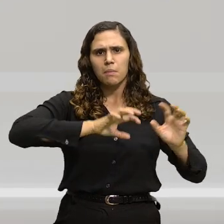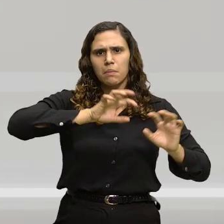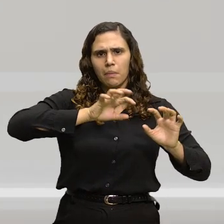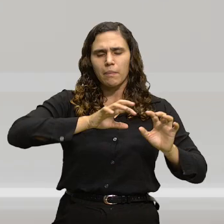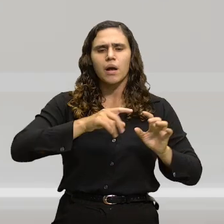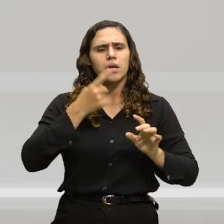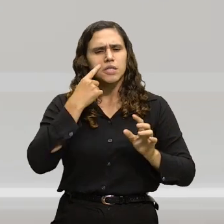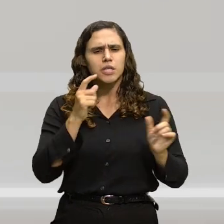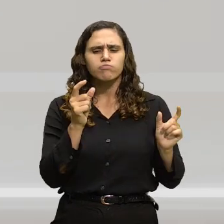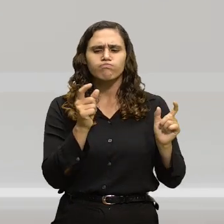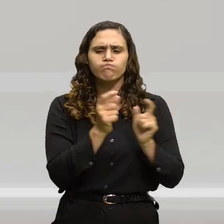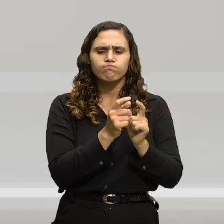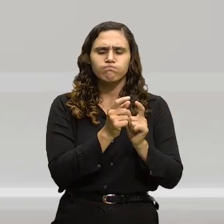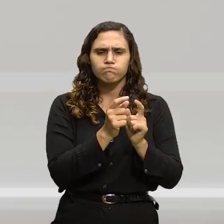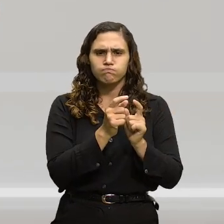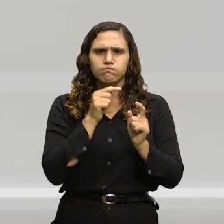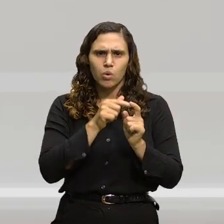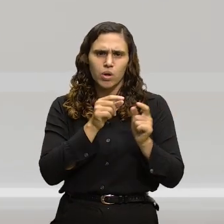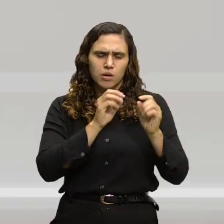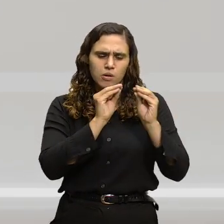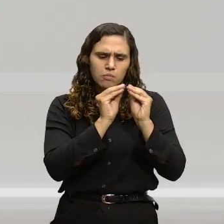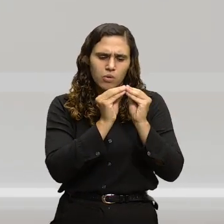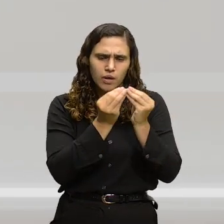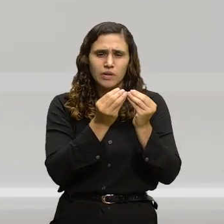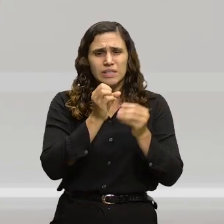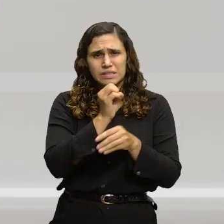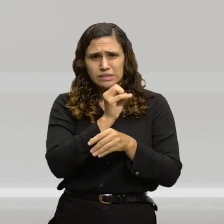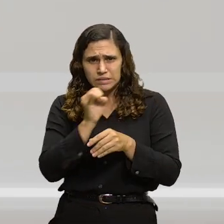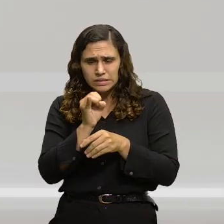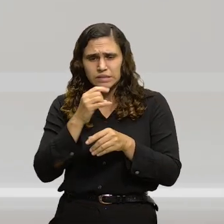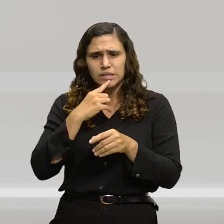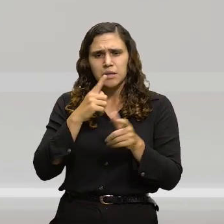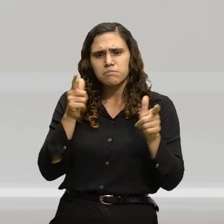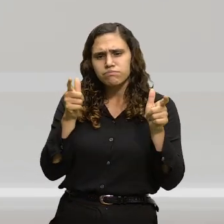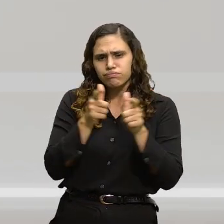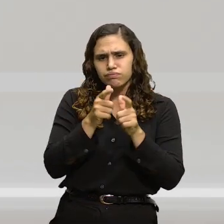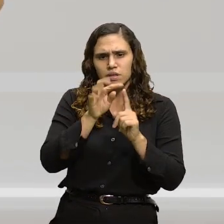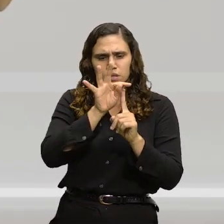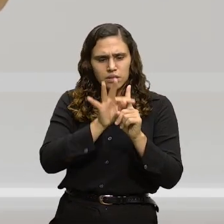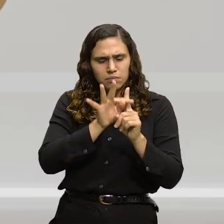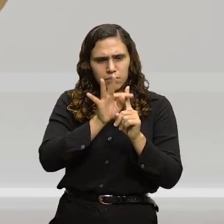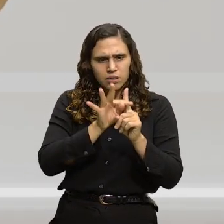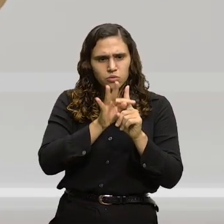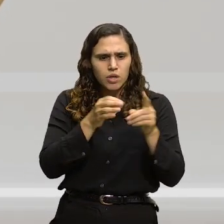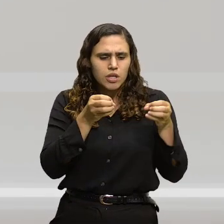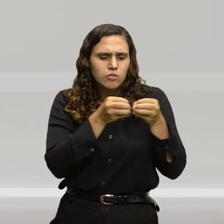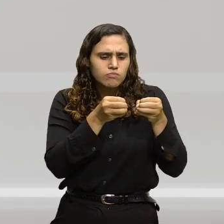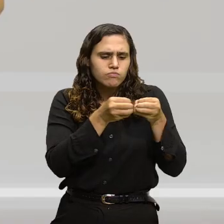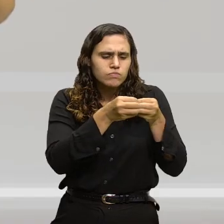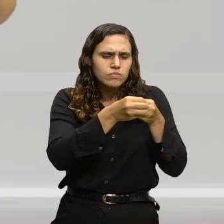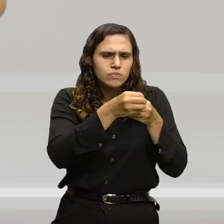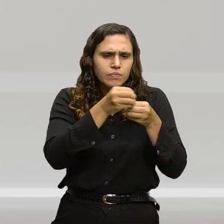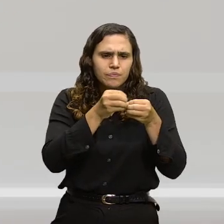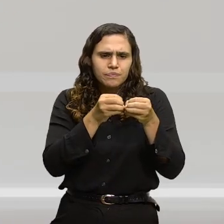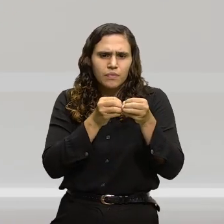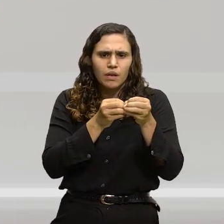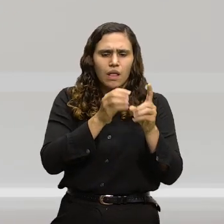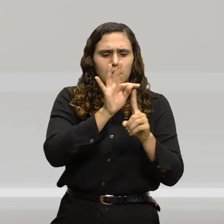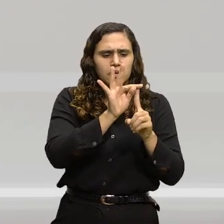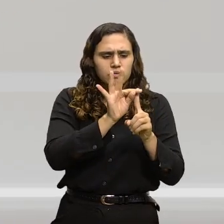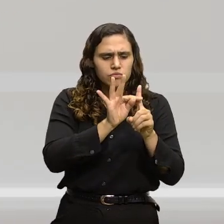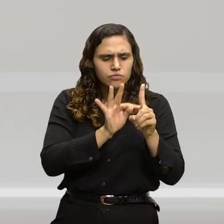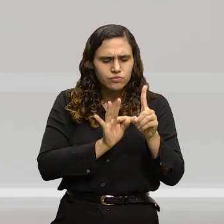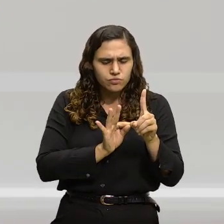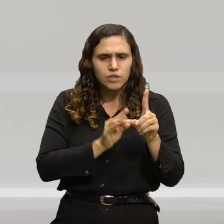que num determinado volume V, se eu tenho baixa temperatura, as moléculas estão mais juntas, então tem mais moléculas por unidade de